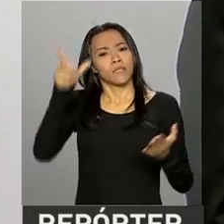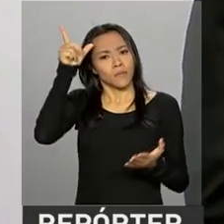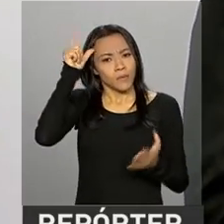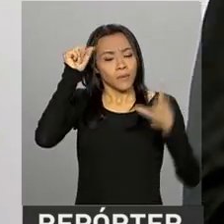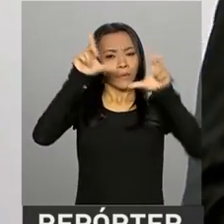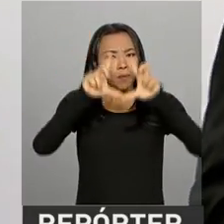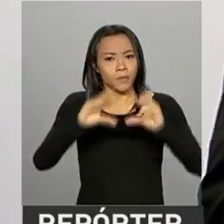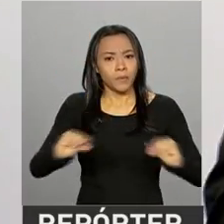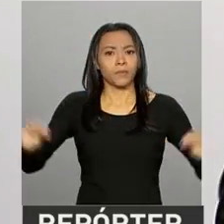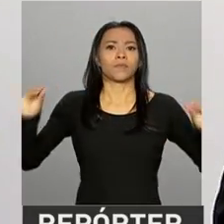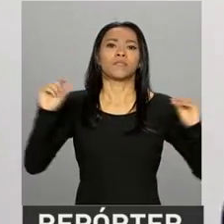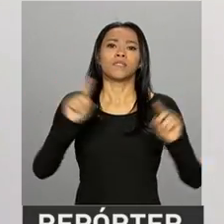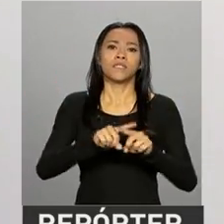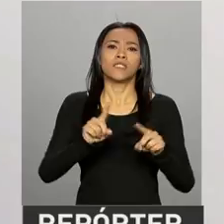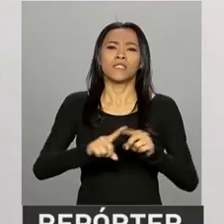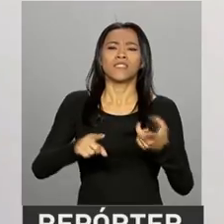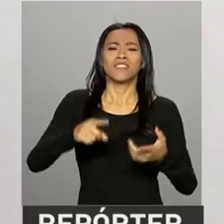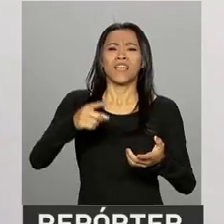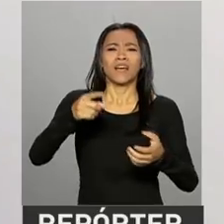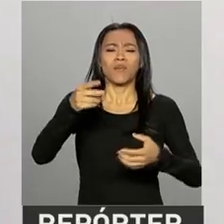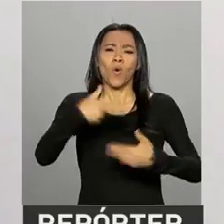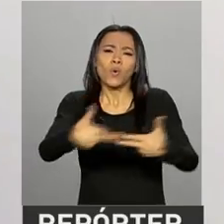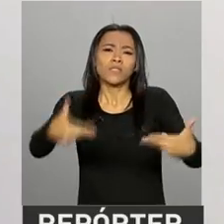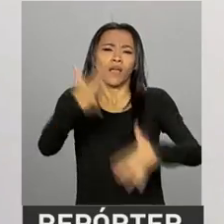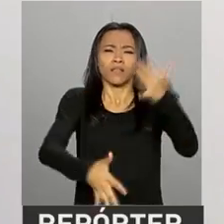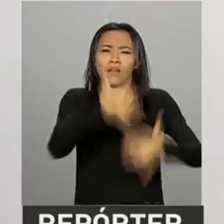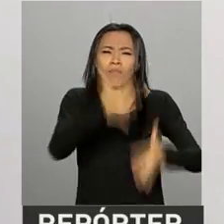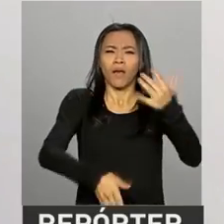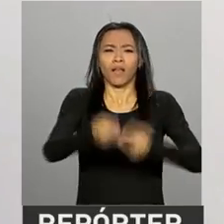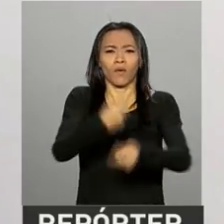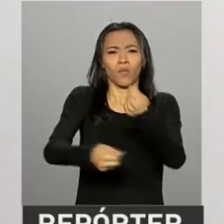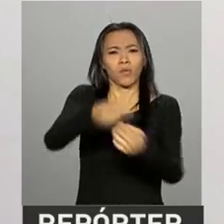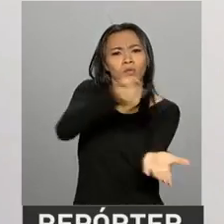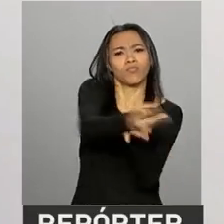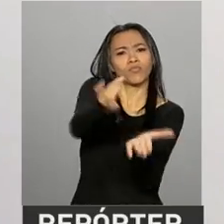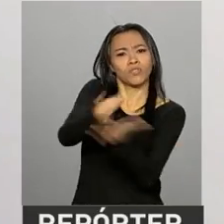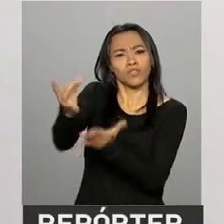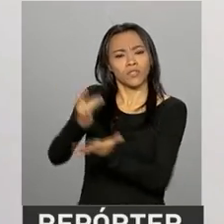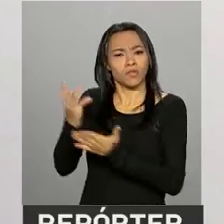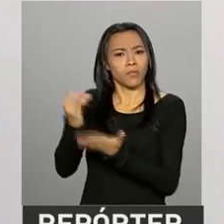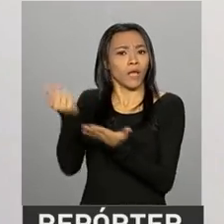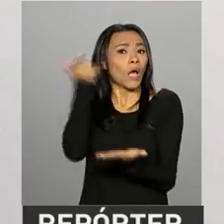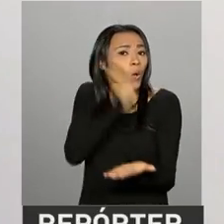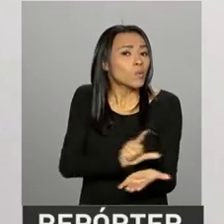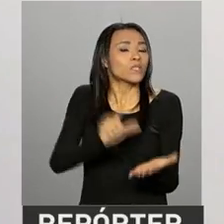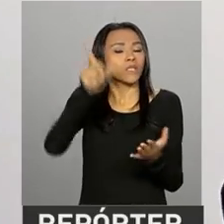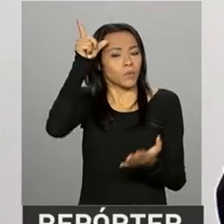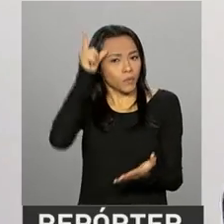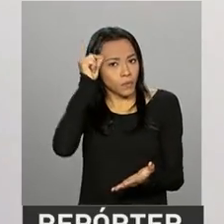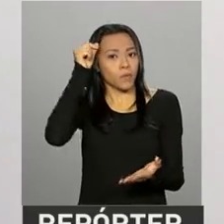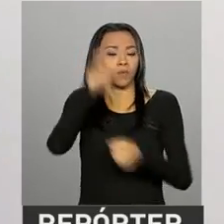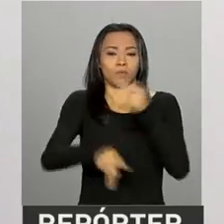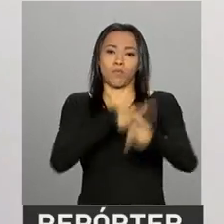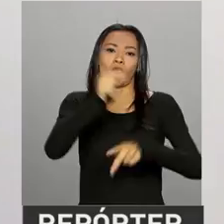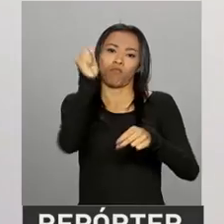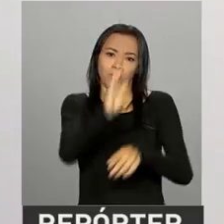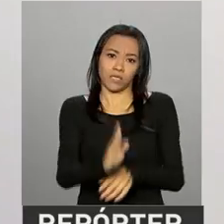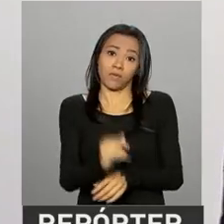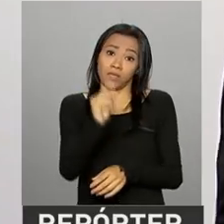desobstruindo os caminhos da economia para alcançar a tranquilidade de todo o povo brasileiro especialmente